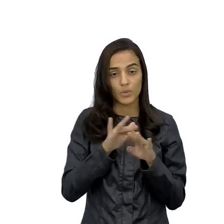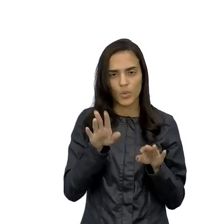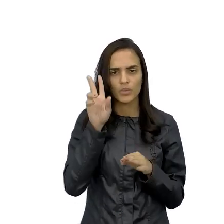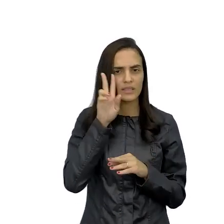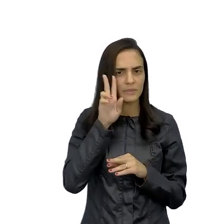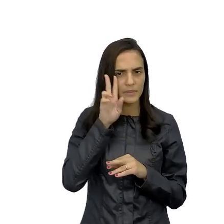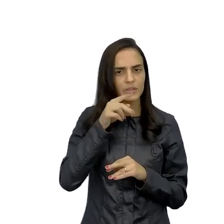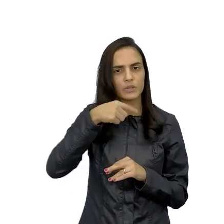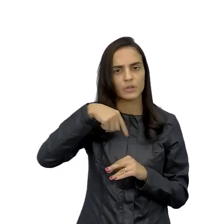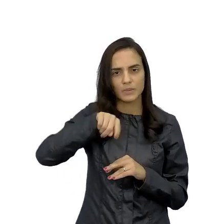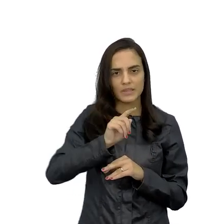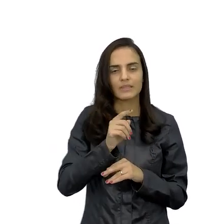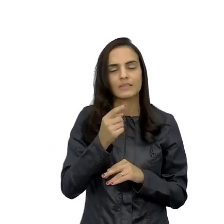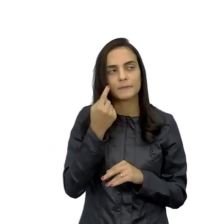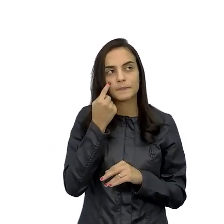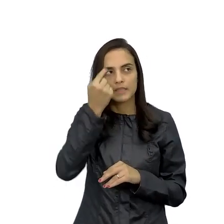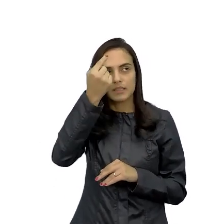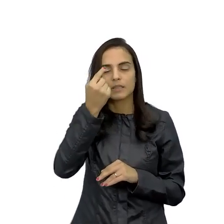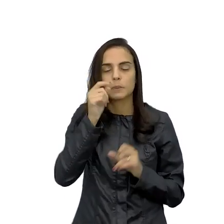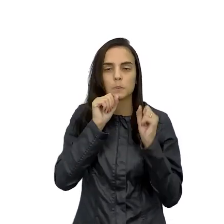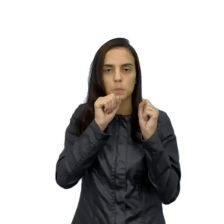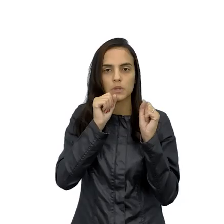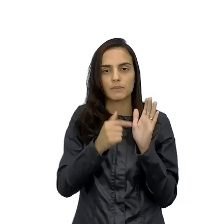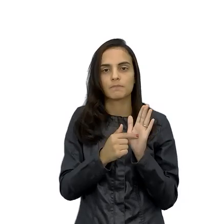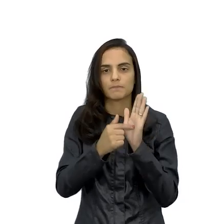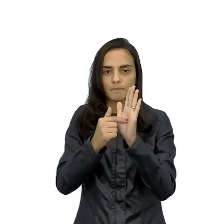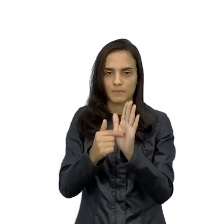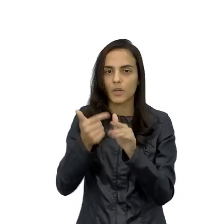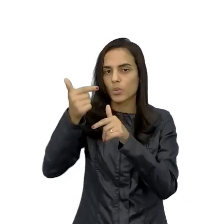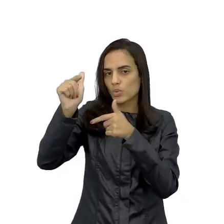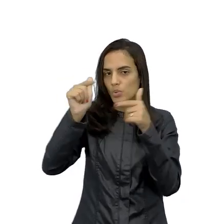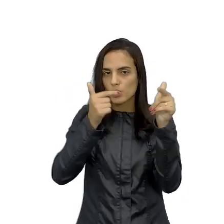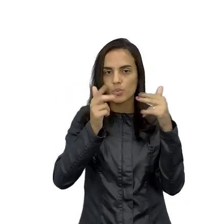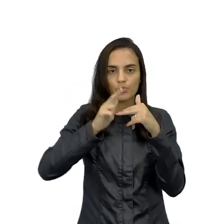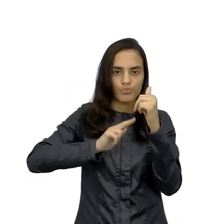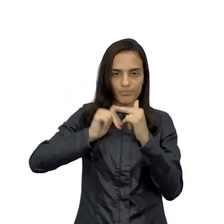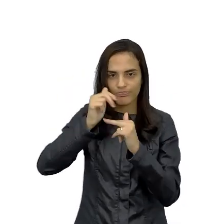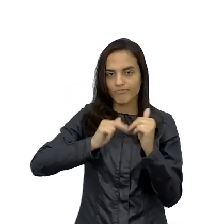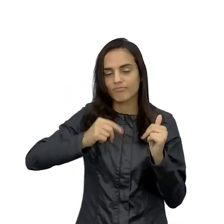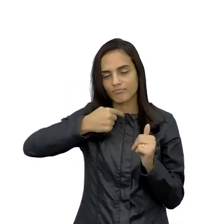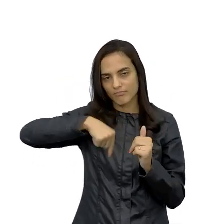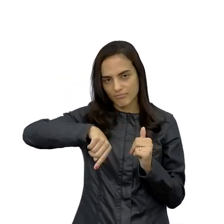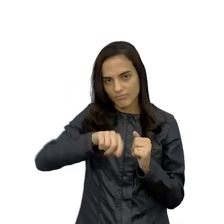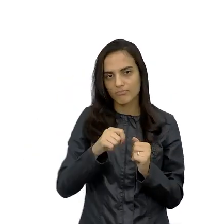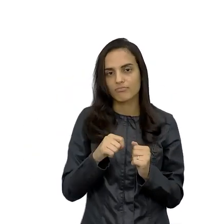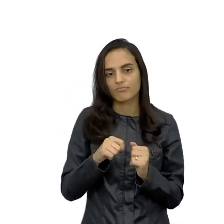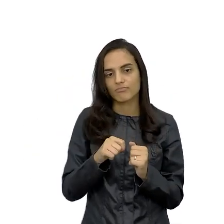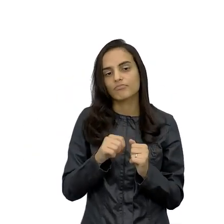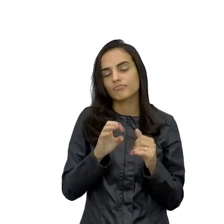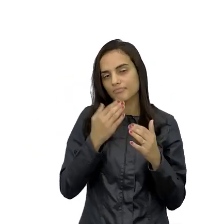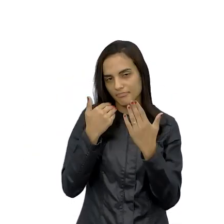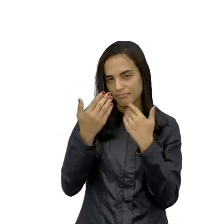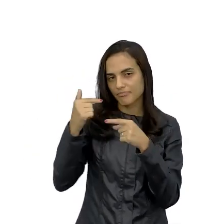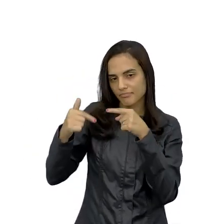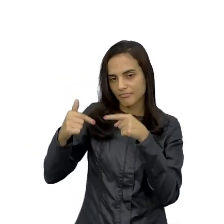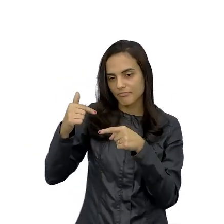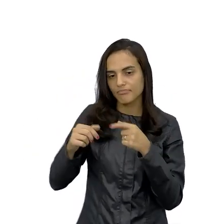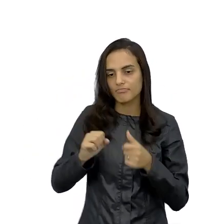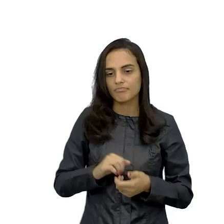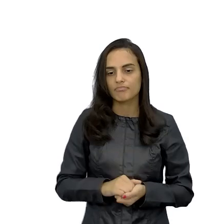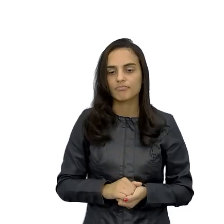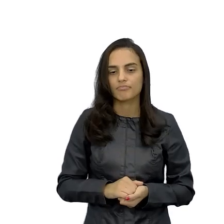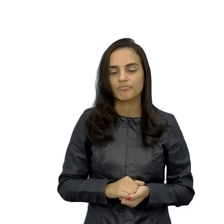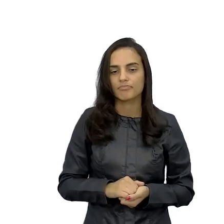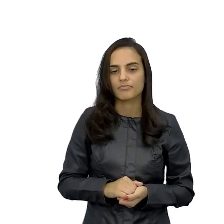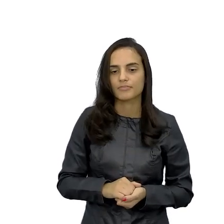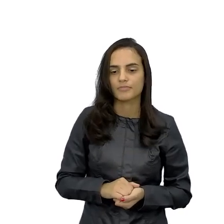lembrete para a gente se situar e poder trazer os outros elementos que a gente vai estar discutindo aqui, tá?